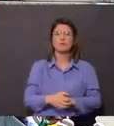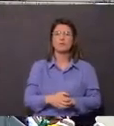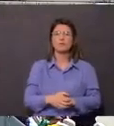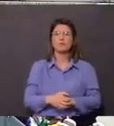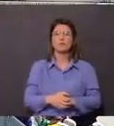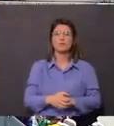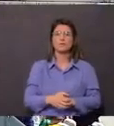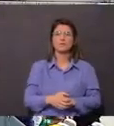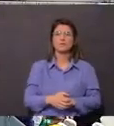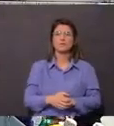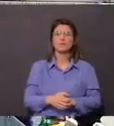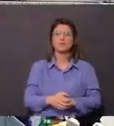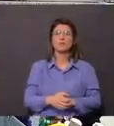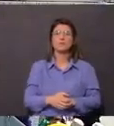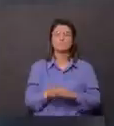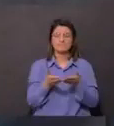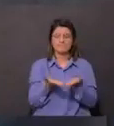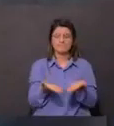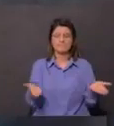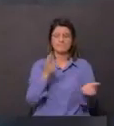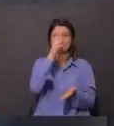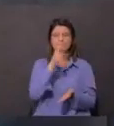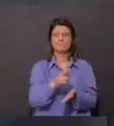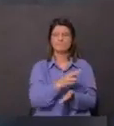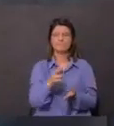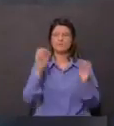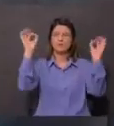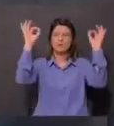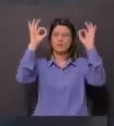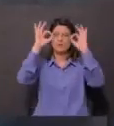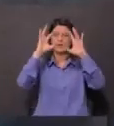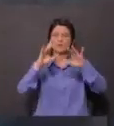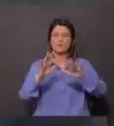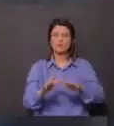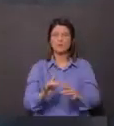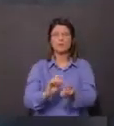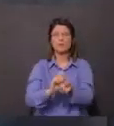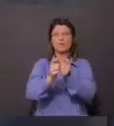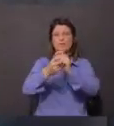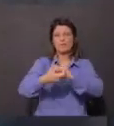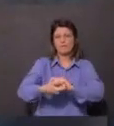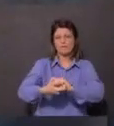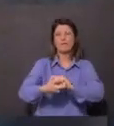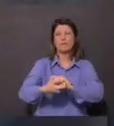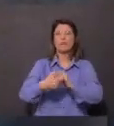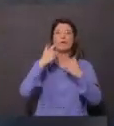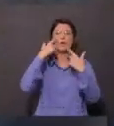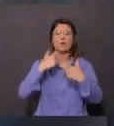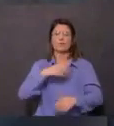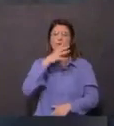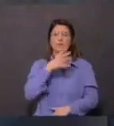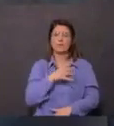rore santifica, ut nobis corpus et sanguis fiant, Domini nostri, Iesu Christi.